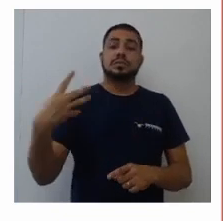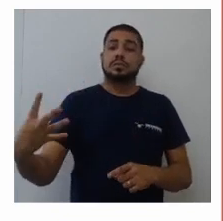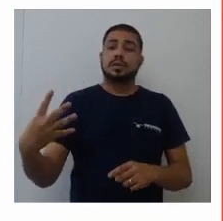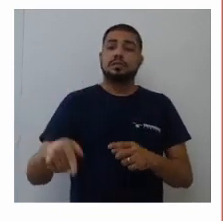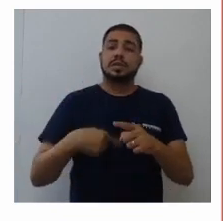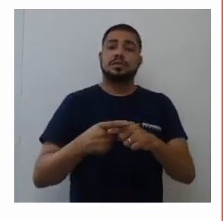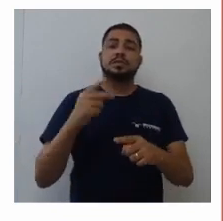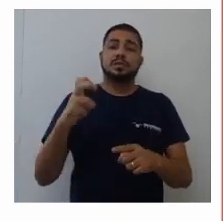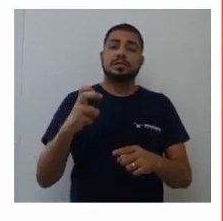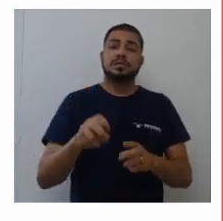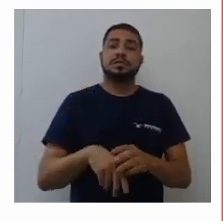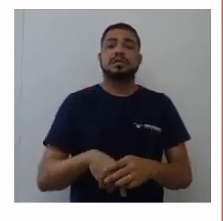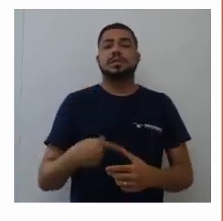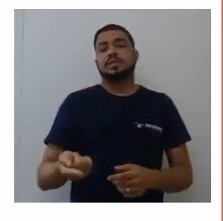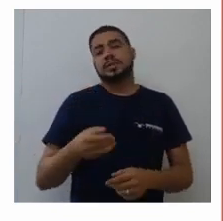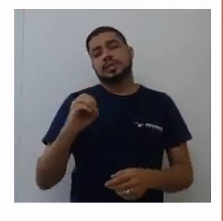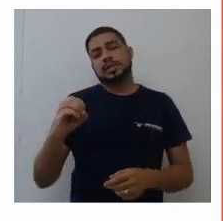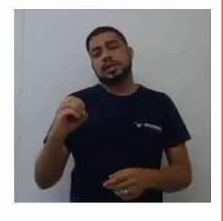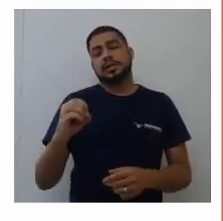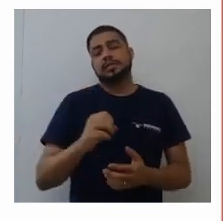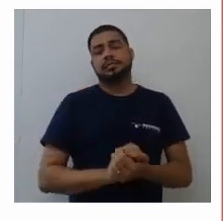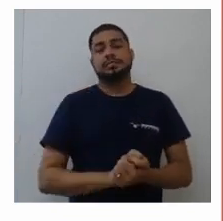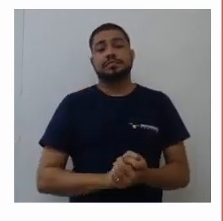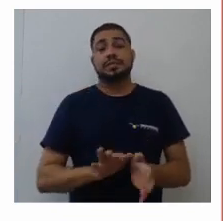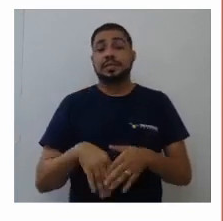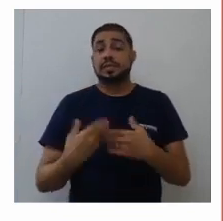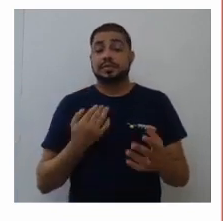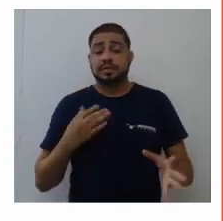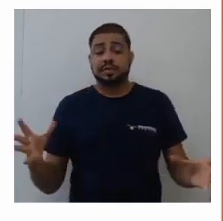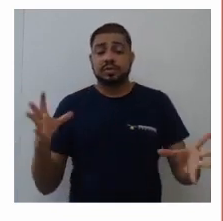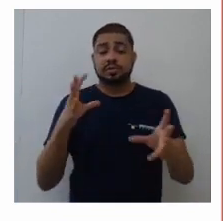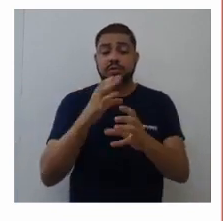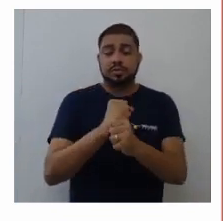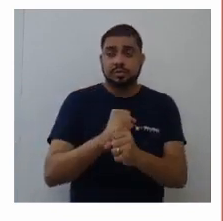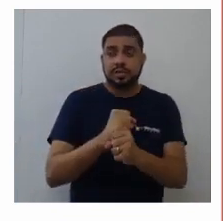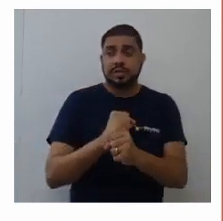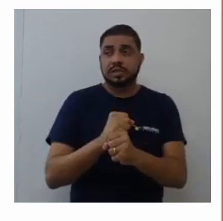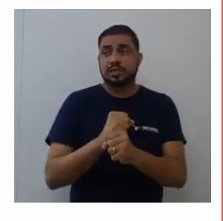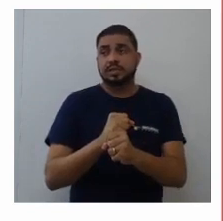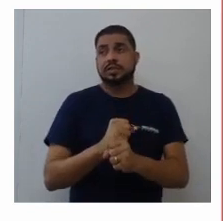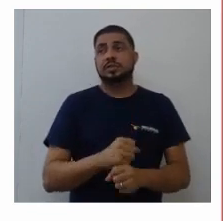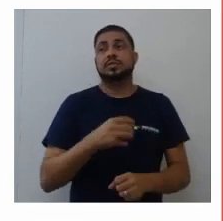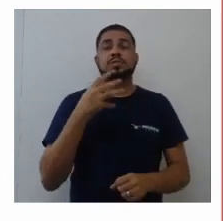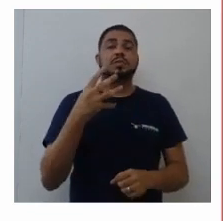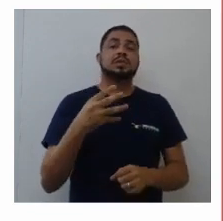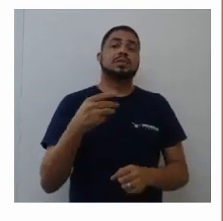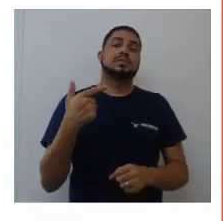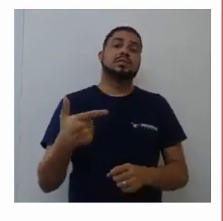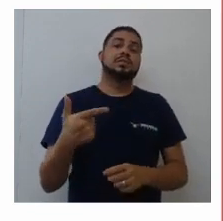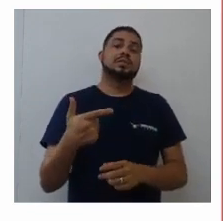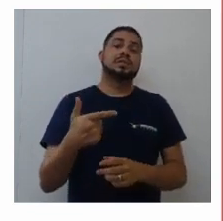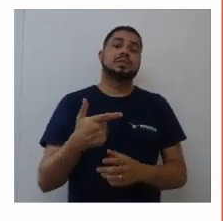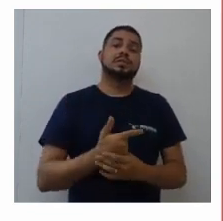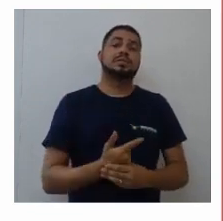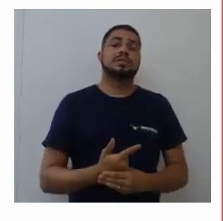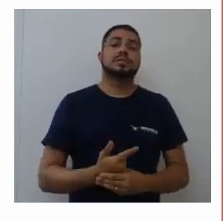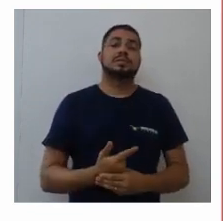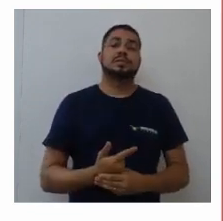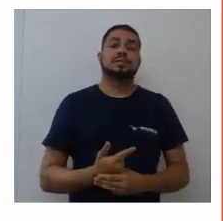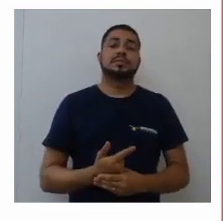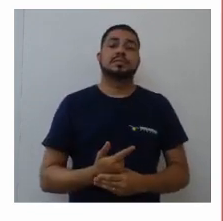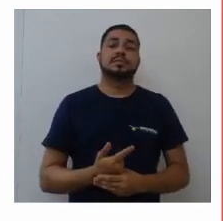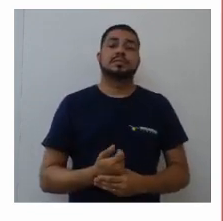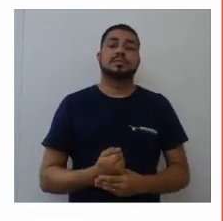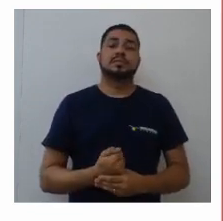5. E 2 vezes 0 é 0, não precisa colocar. E aí eu vou somar essas duas parcelas, ou seja, 4, 2, e aqui